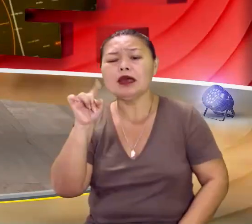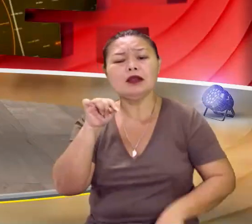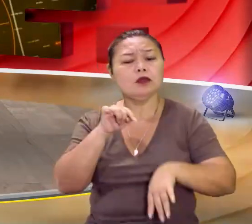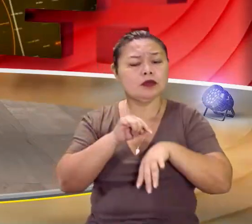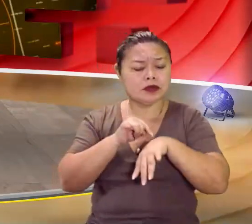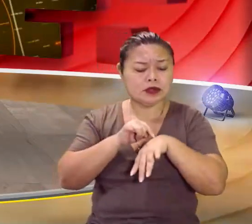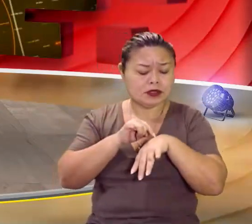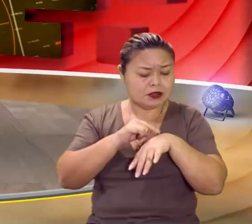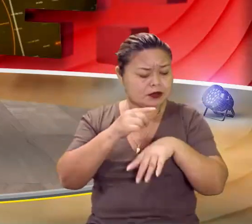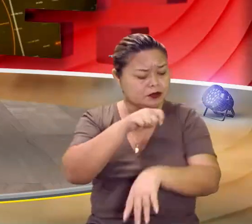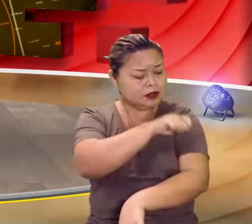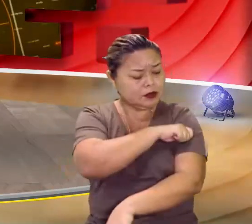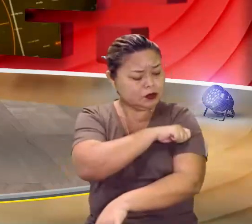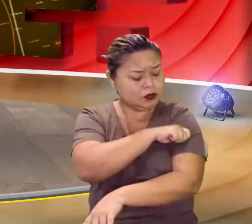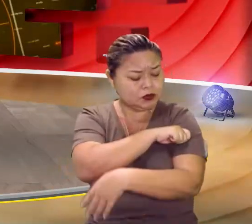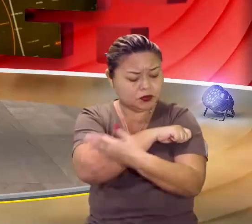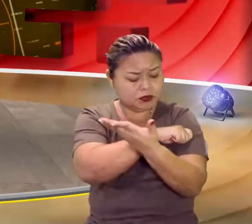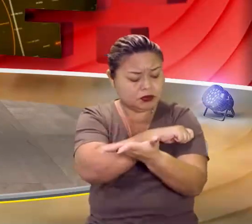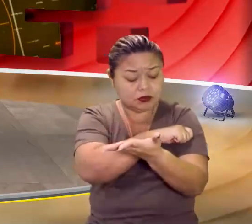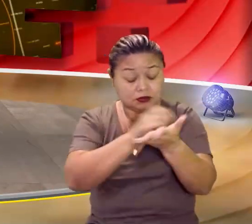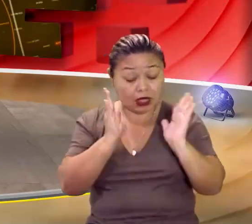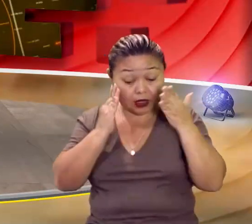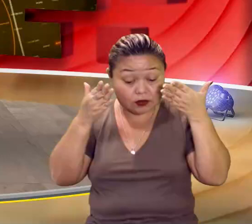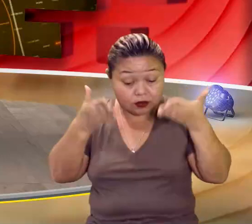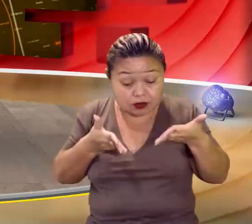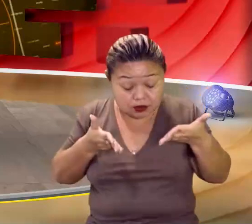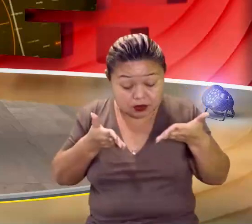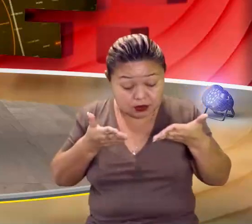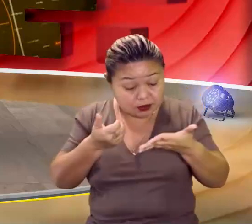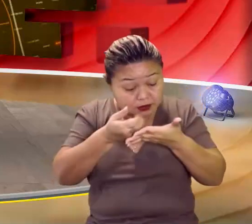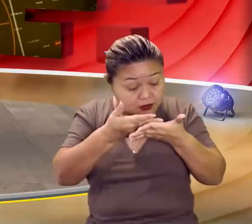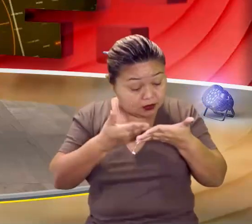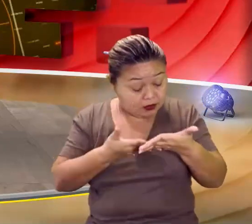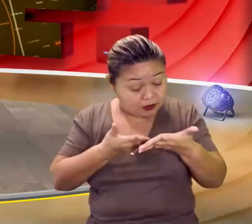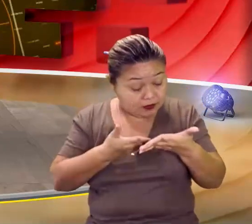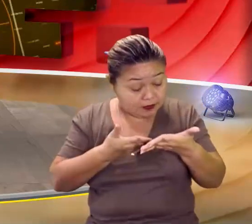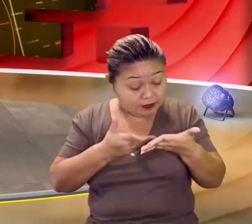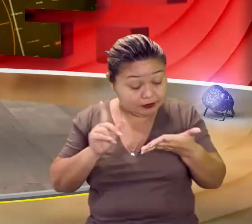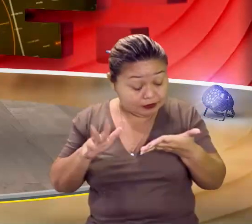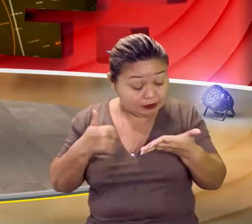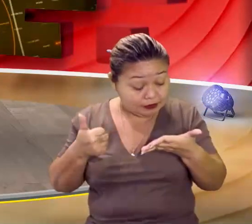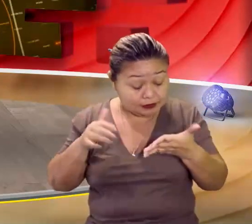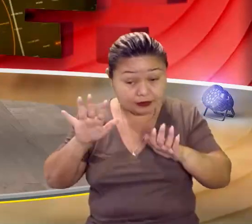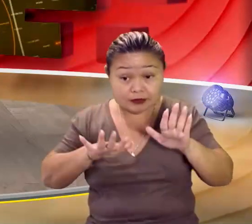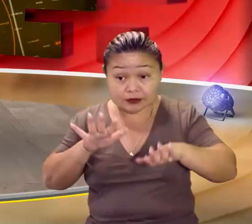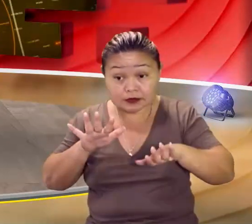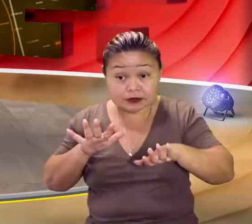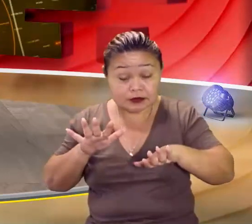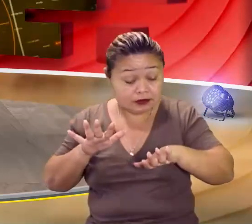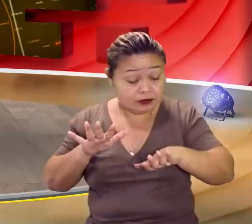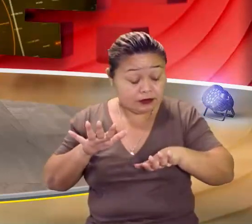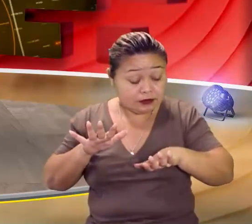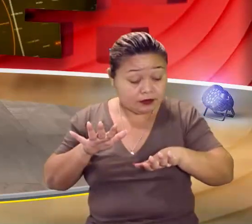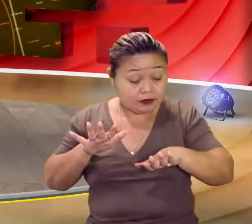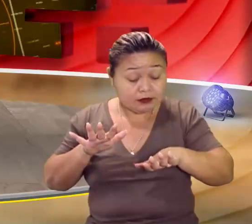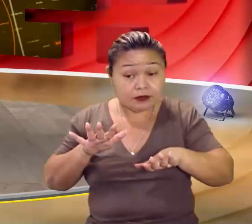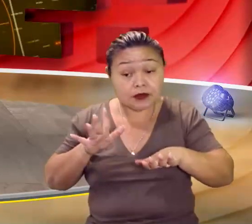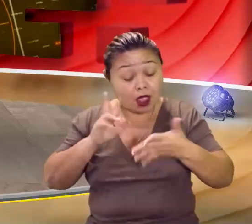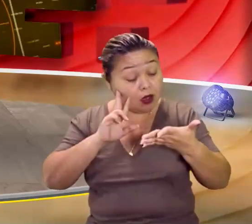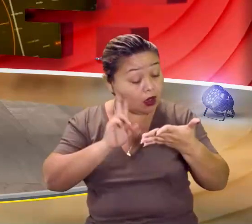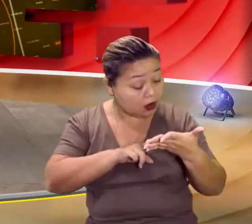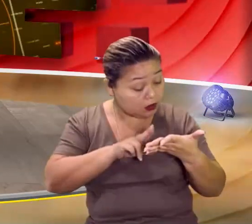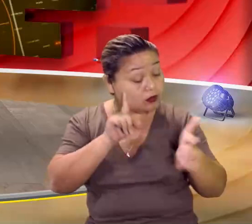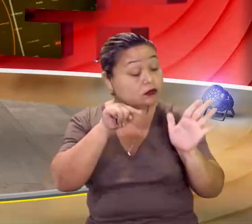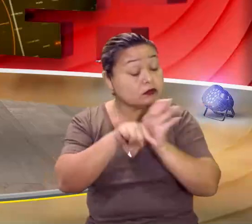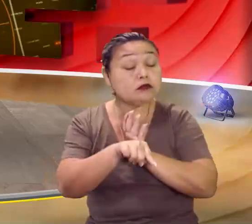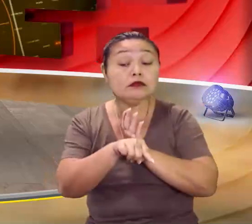momento que o aluno está ali tão, sabe assim, tão concentrado na tarefa que ao invés de responder o que